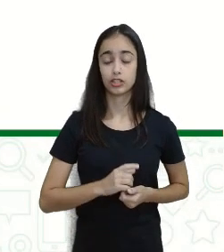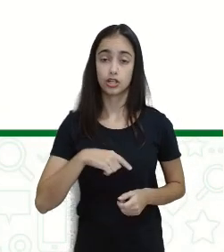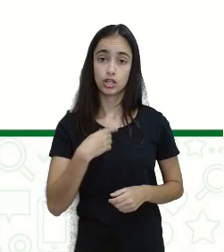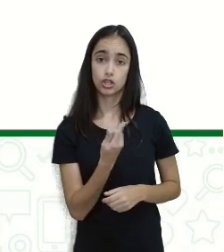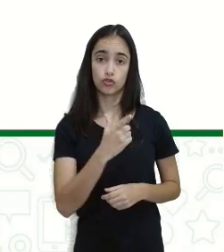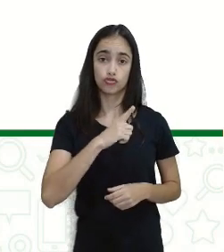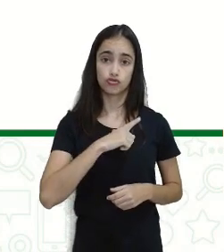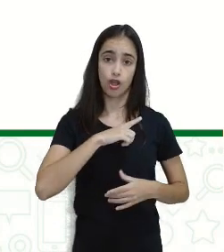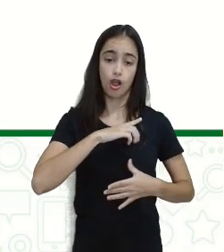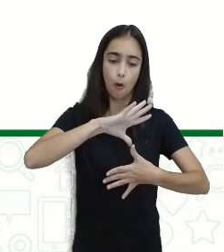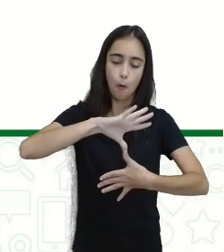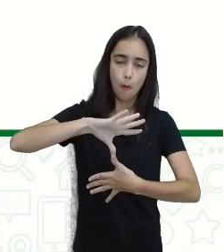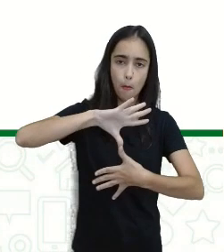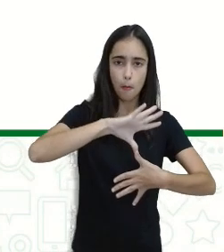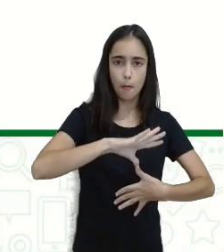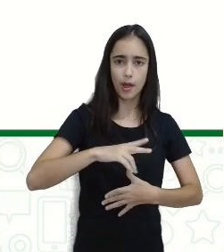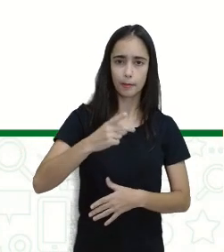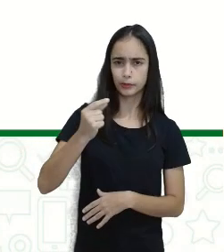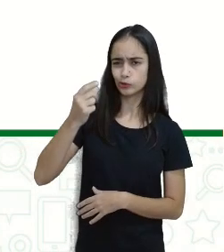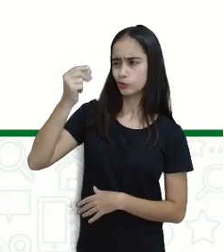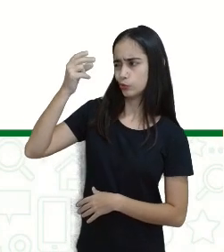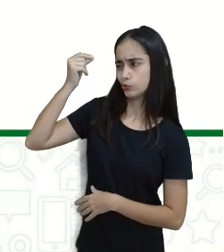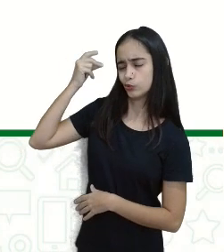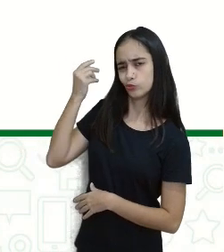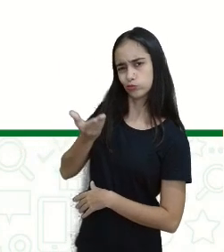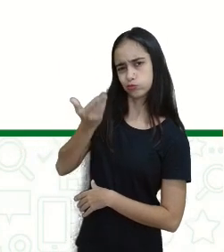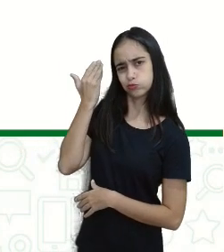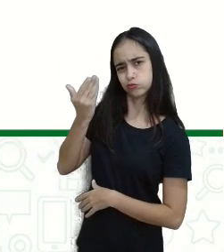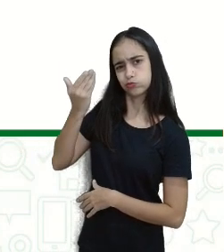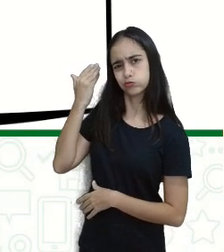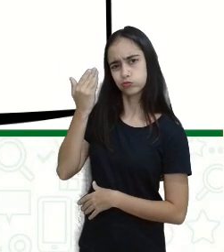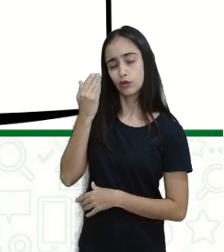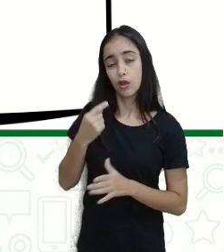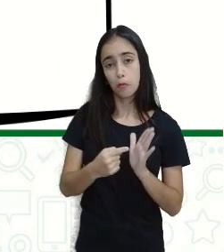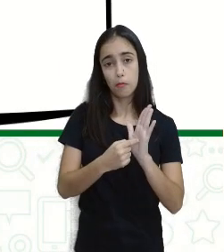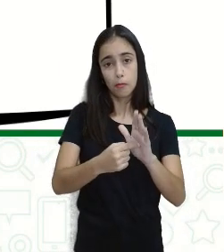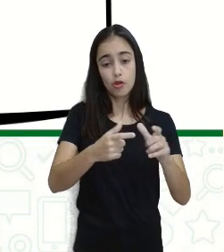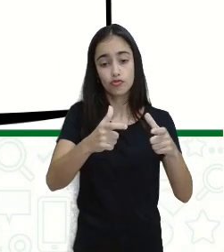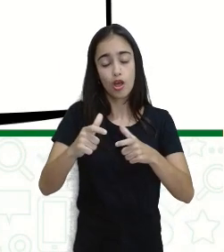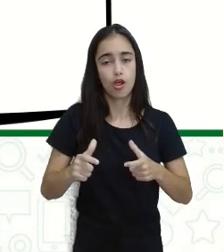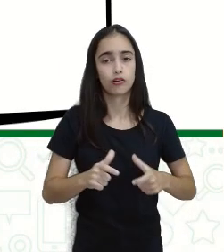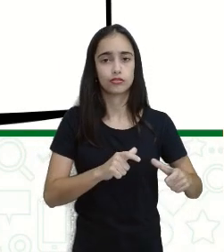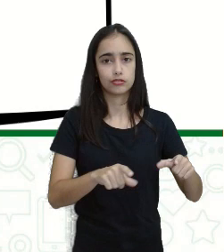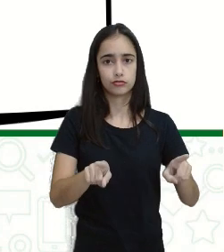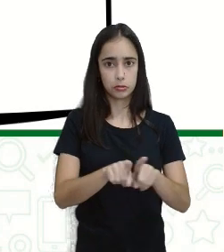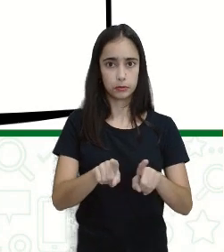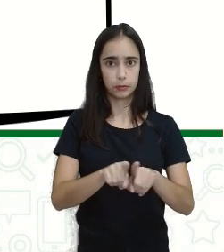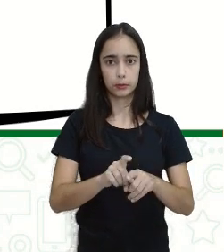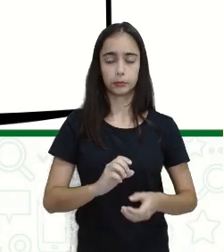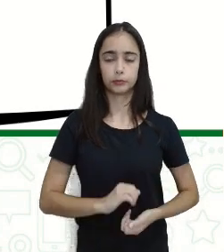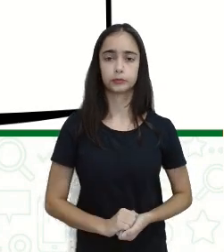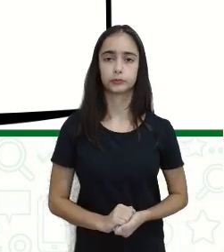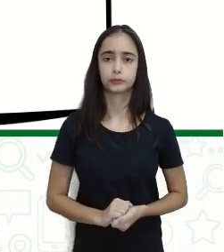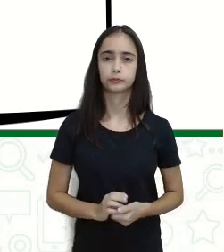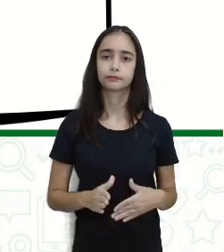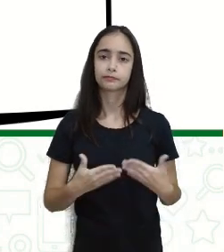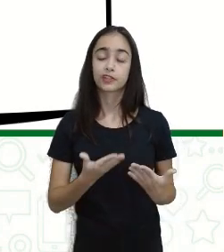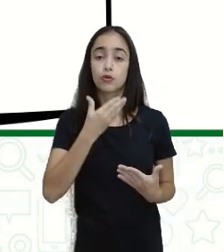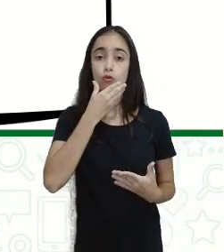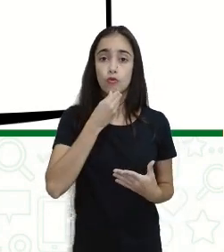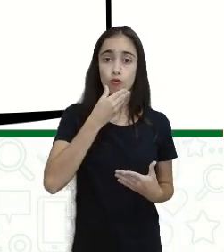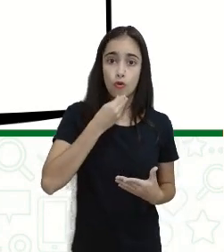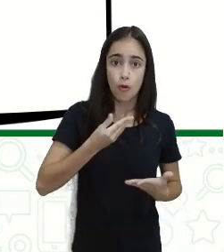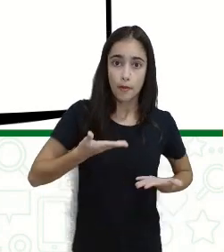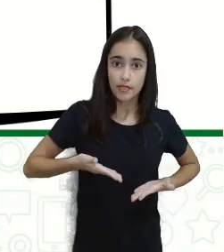mapa antigo que mostra a localização de União dos Palmares, né, em Alagoas. Veja, Zumbi nasceu na região